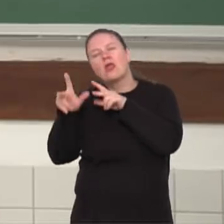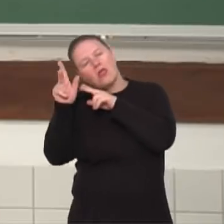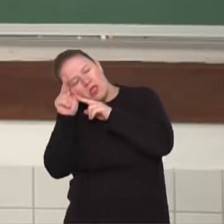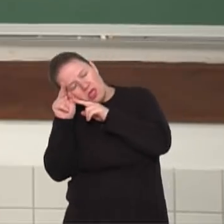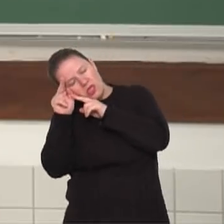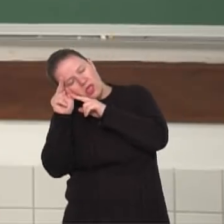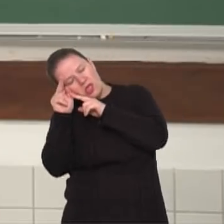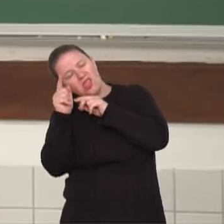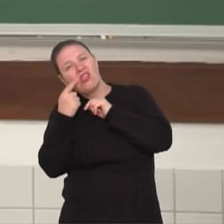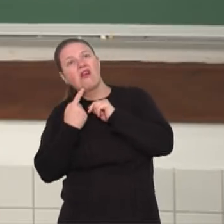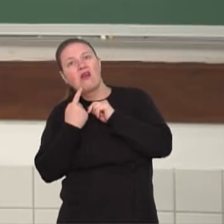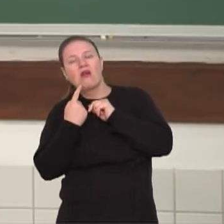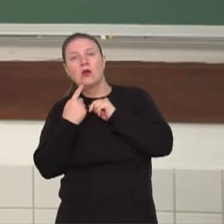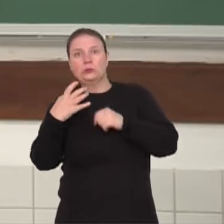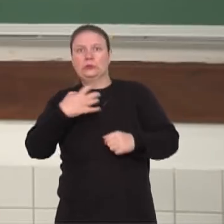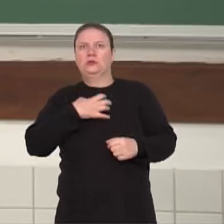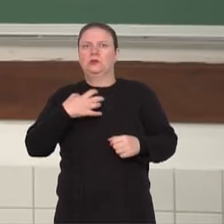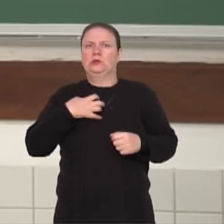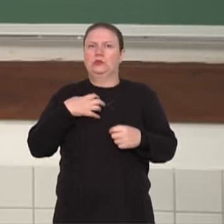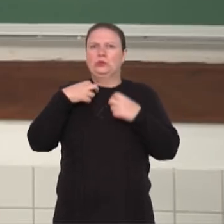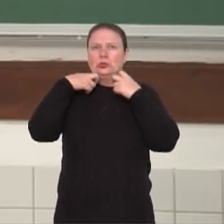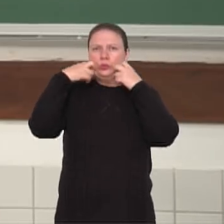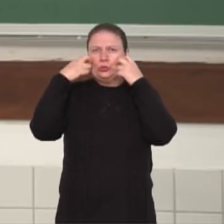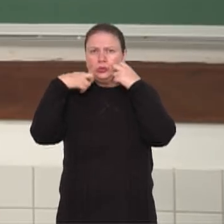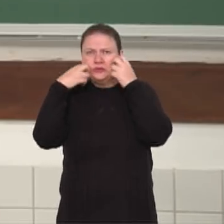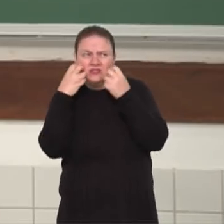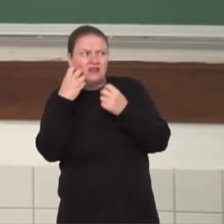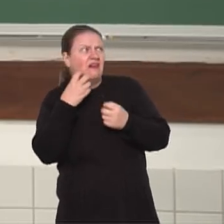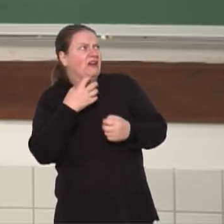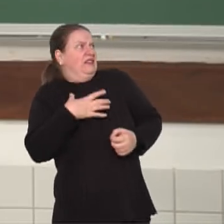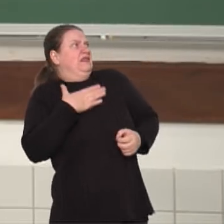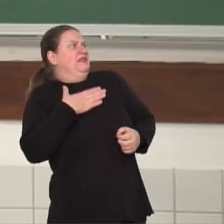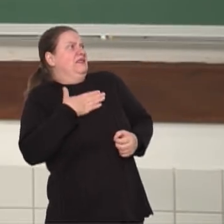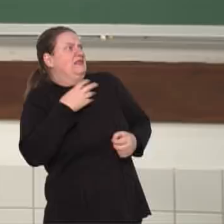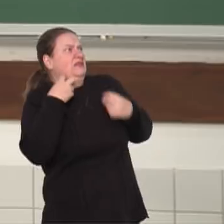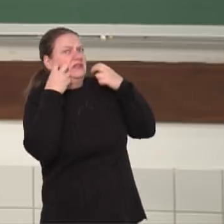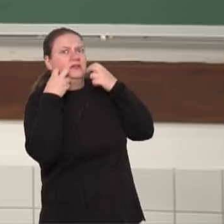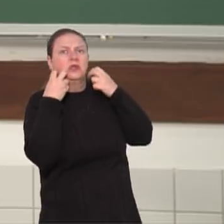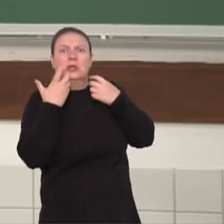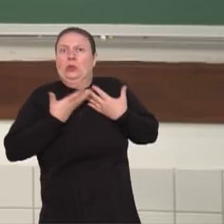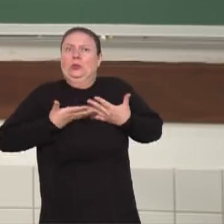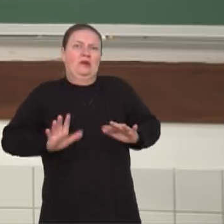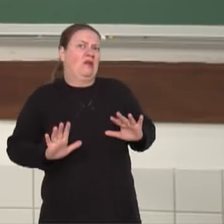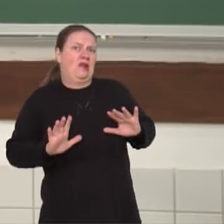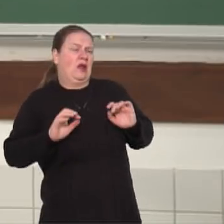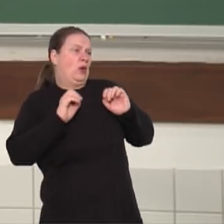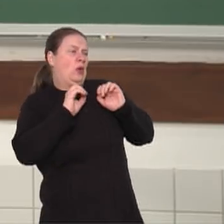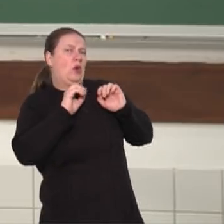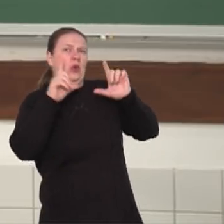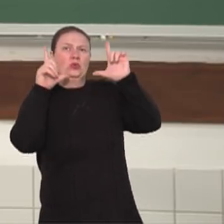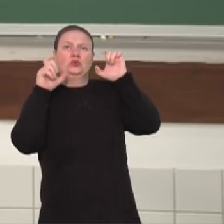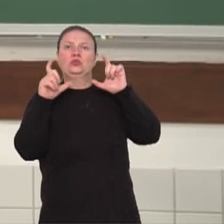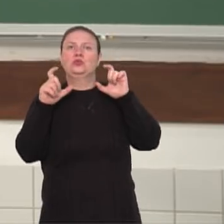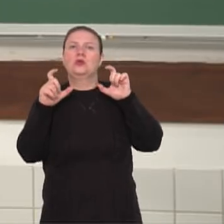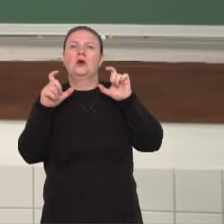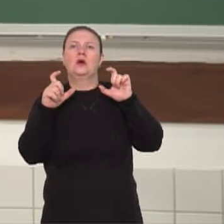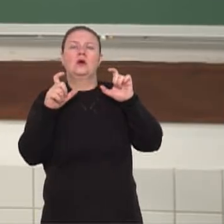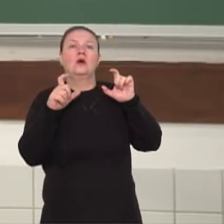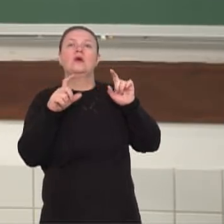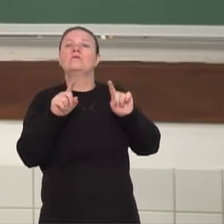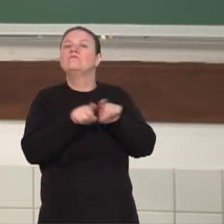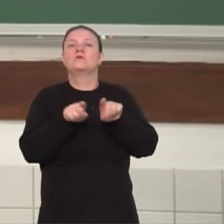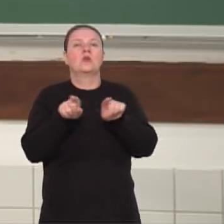uma foto em que ele estava numa situação que ele não gostaria nem que a foto fosse tirada e muito menos